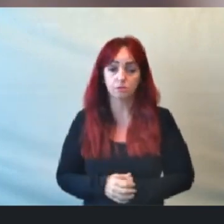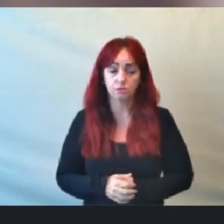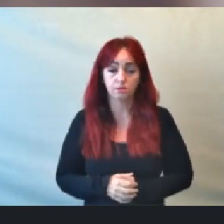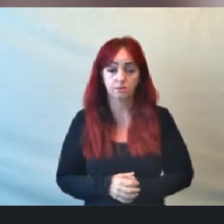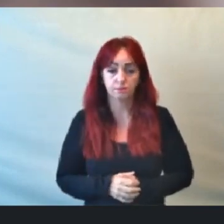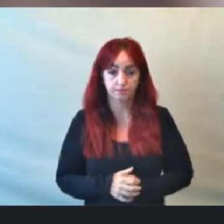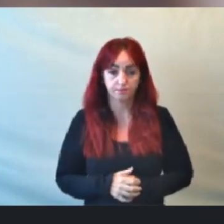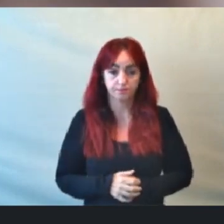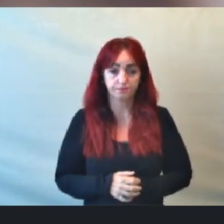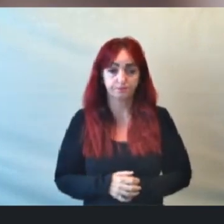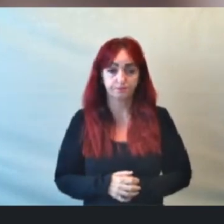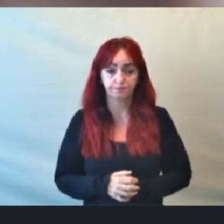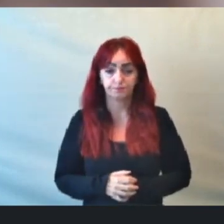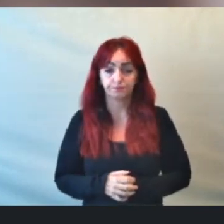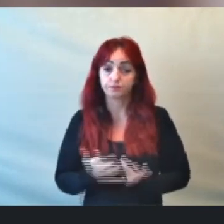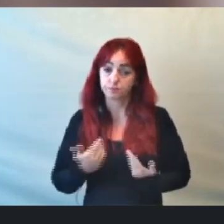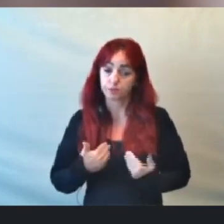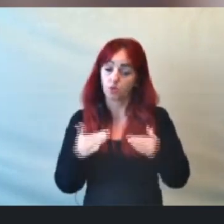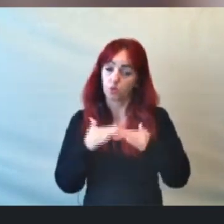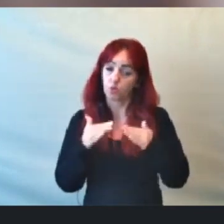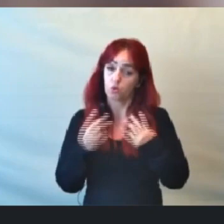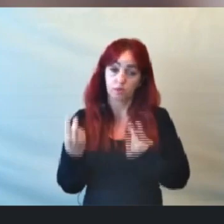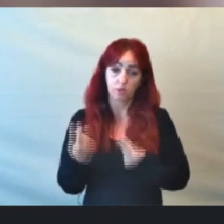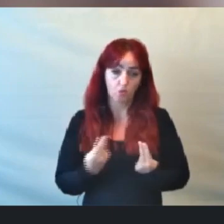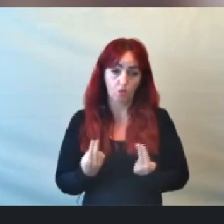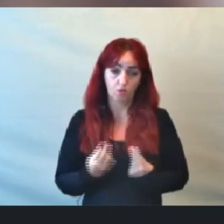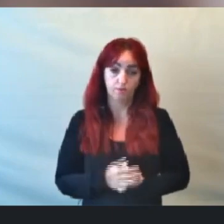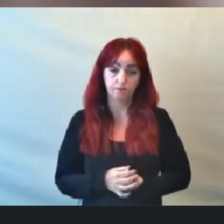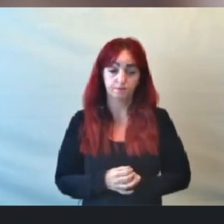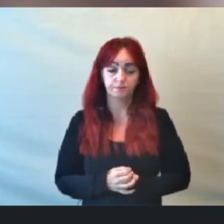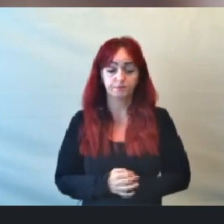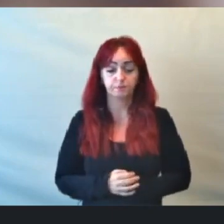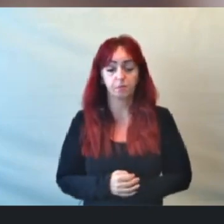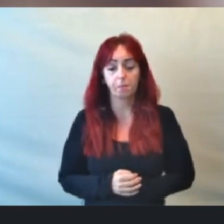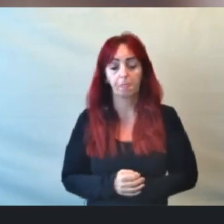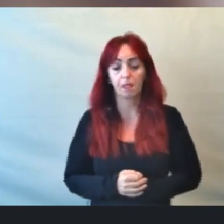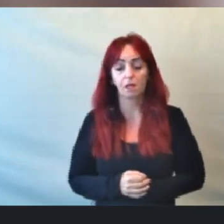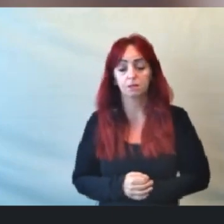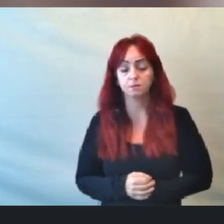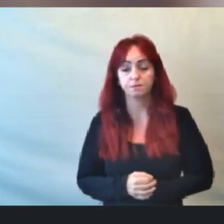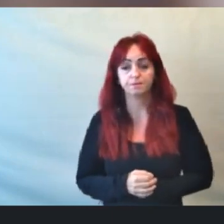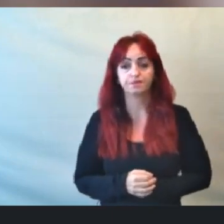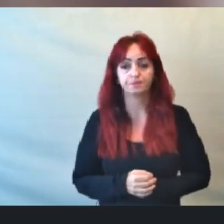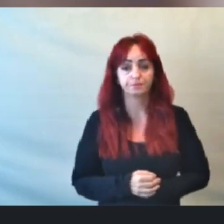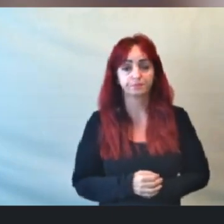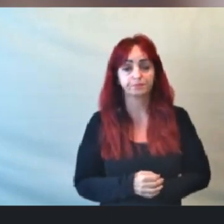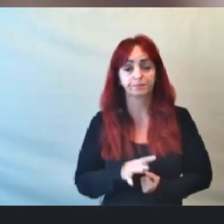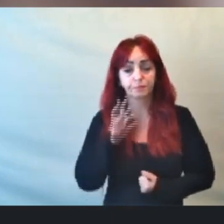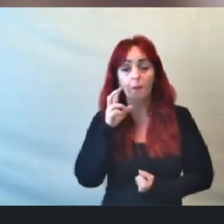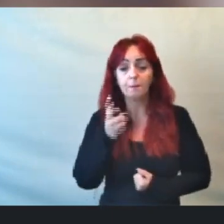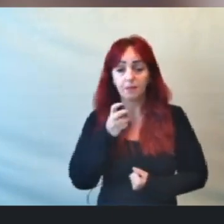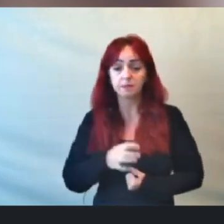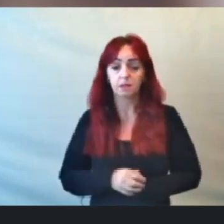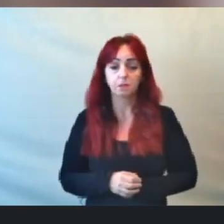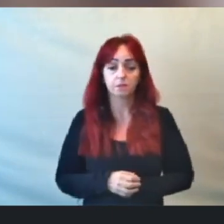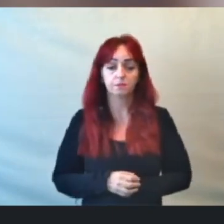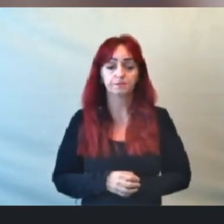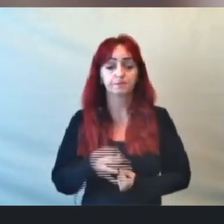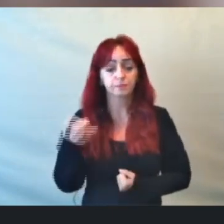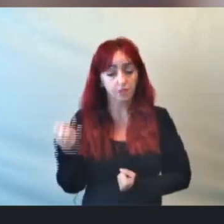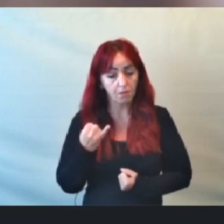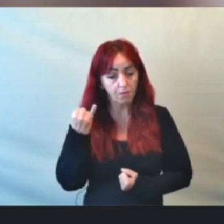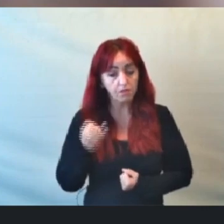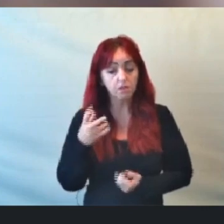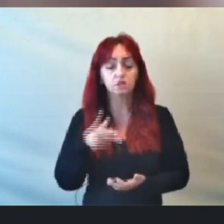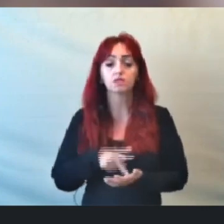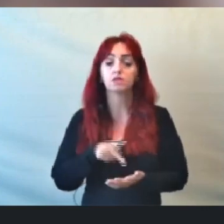ponto. O aporte... Então, assim, perceba, é essencial mesmo que a gente não pare uma